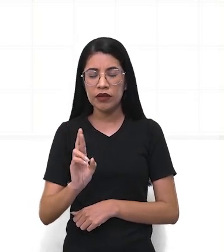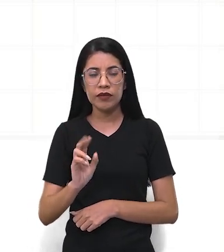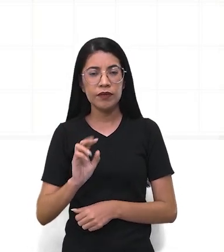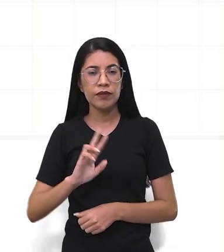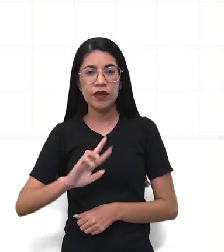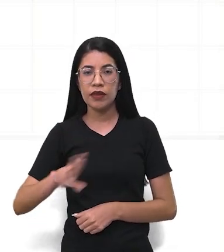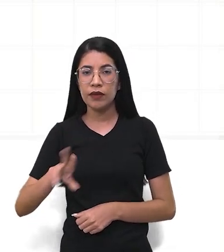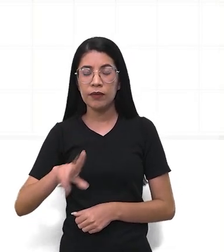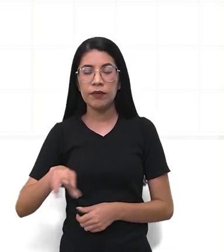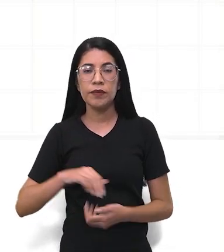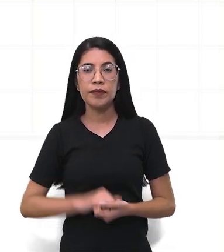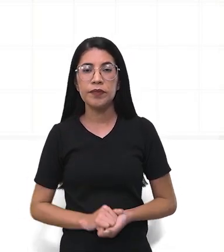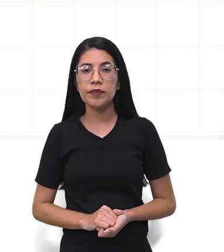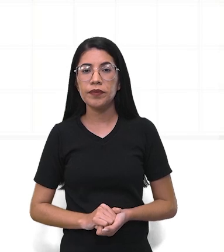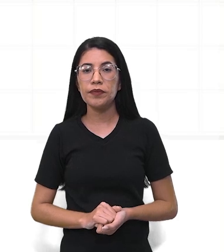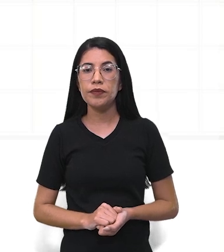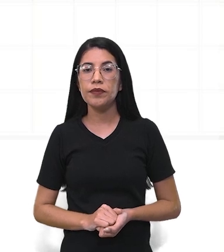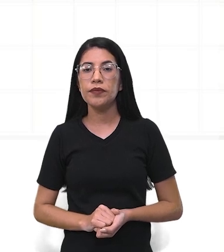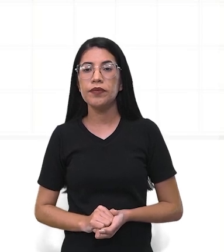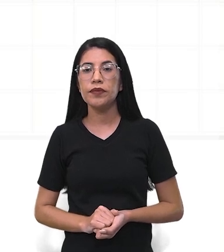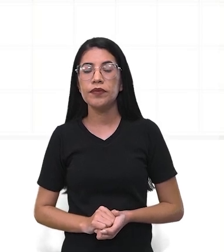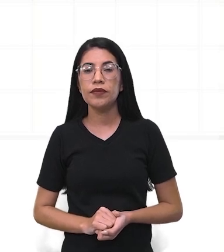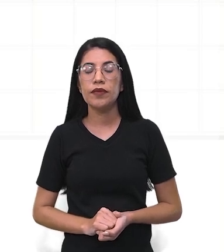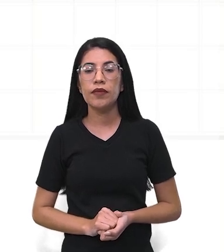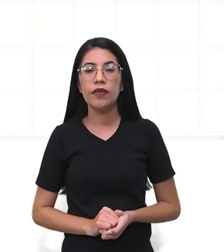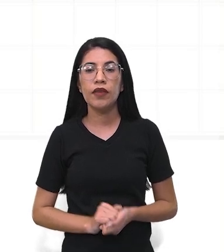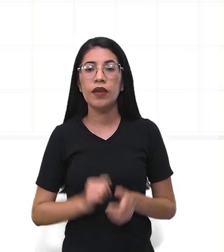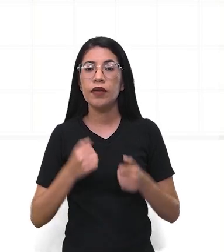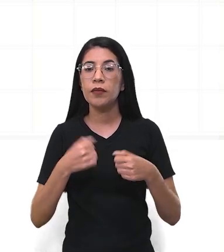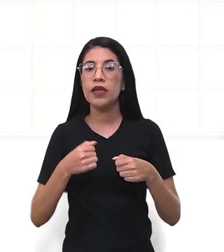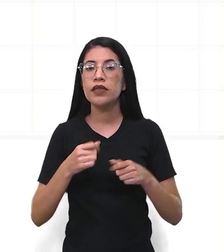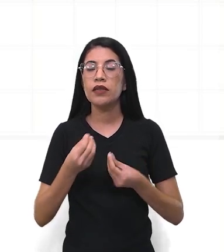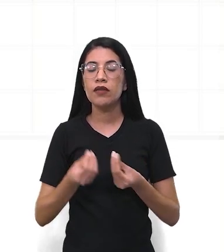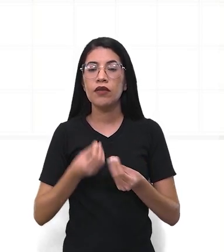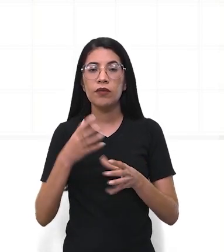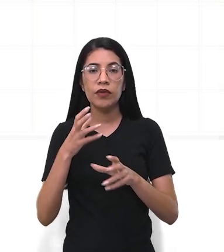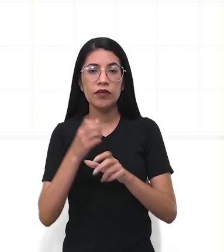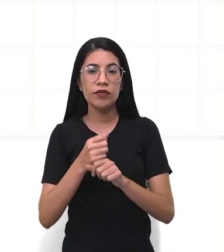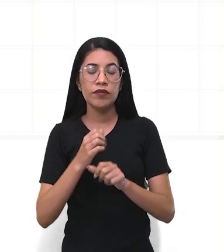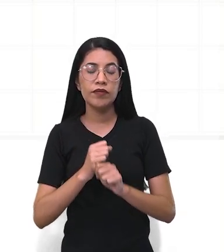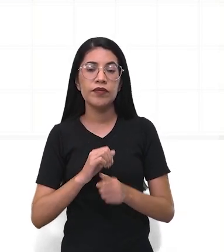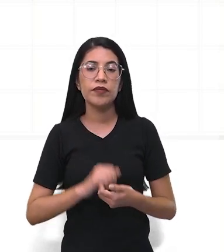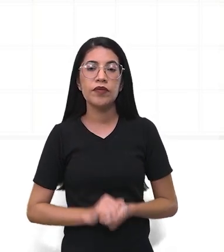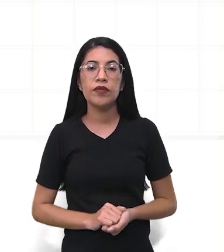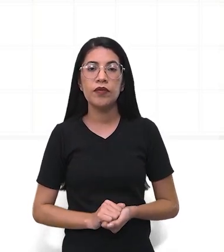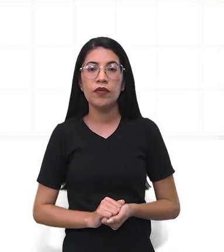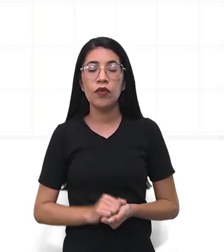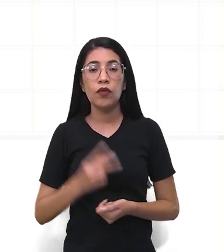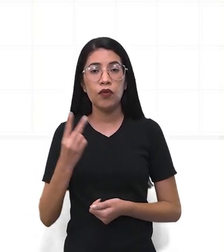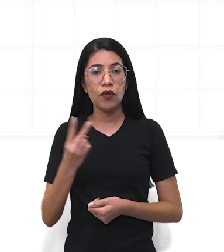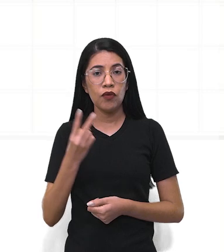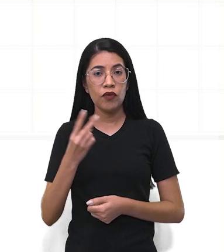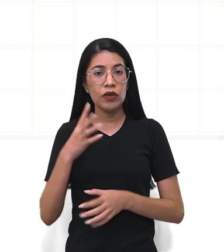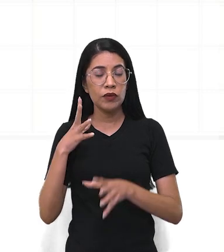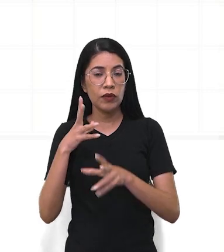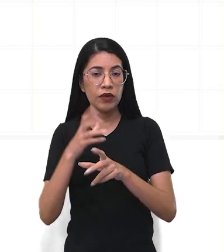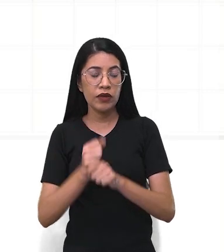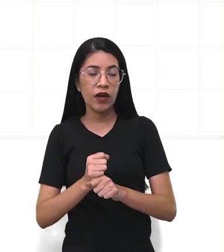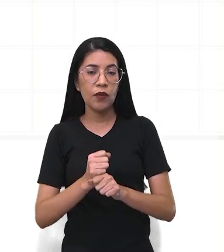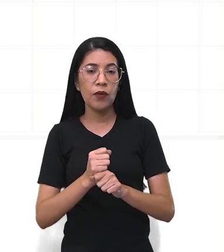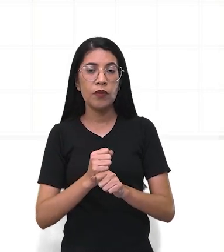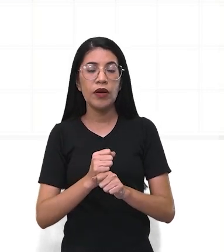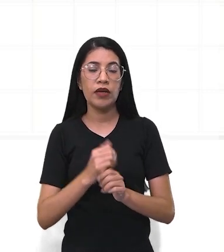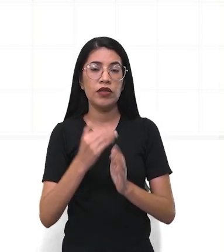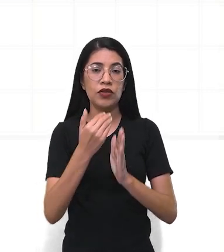né? Então, o que você tem que fazer agora? Você tem que pegar o valor total e